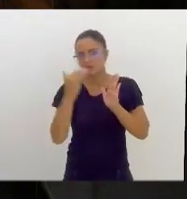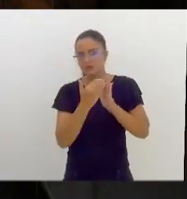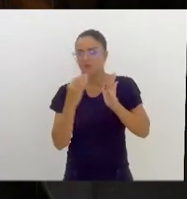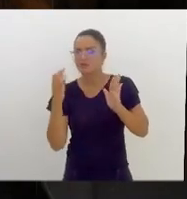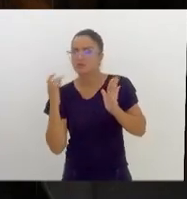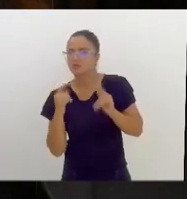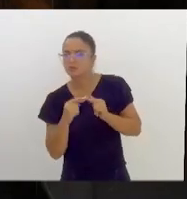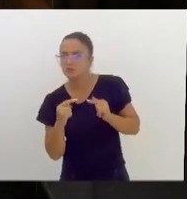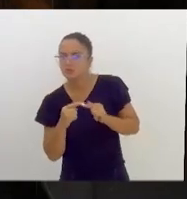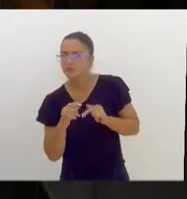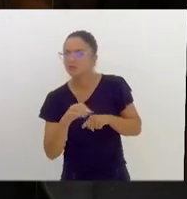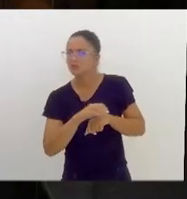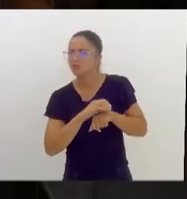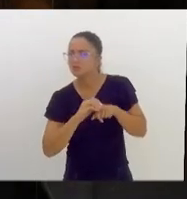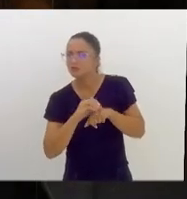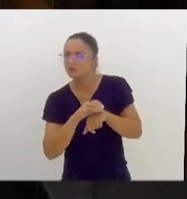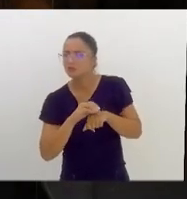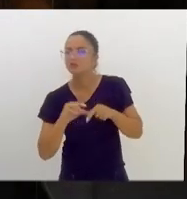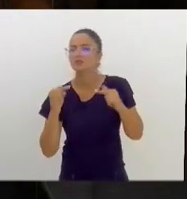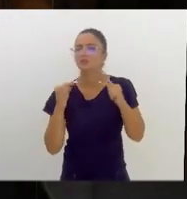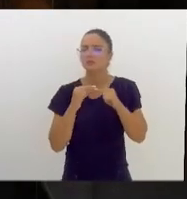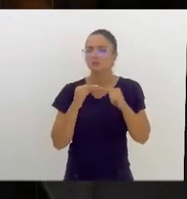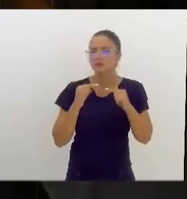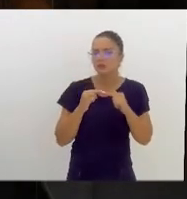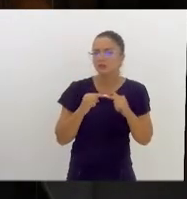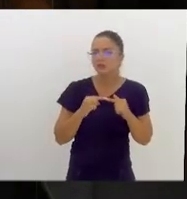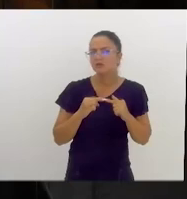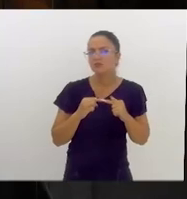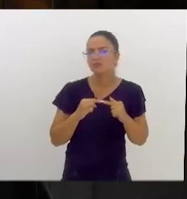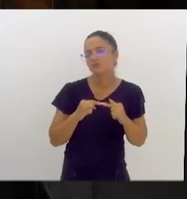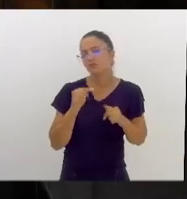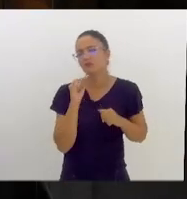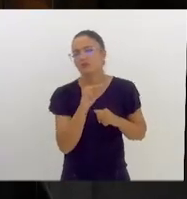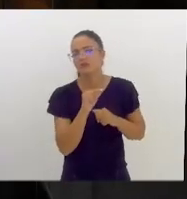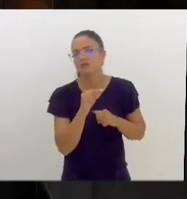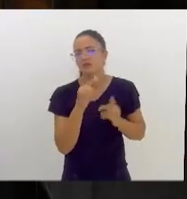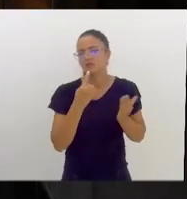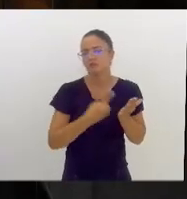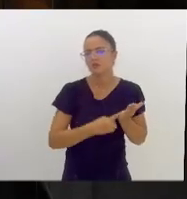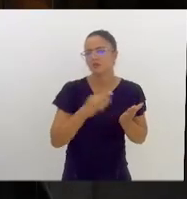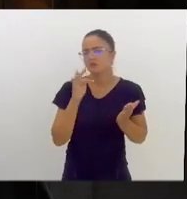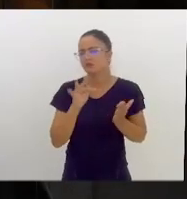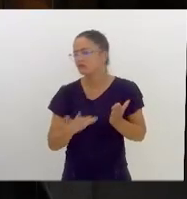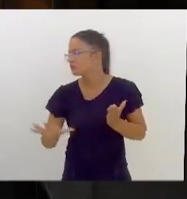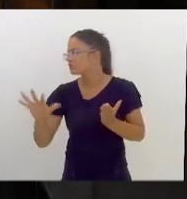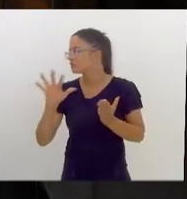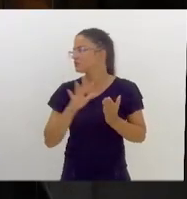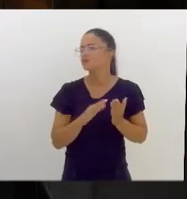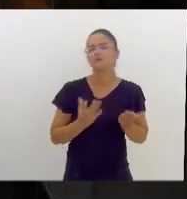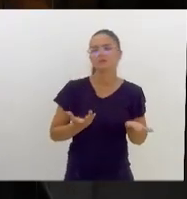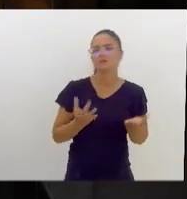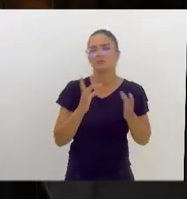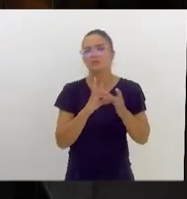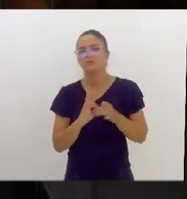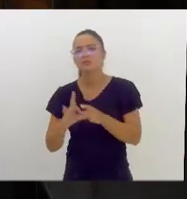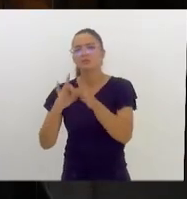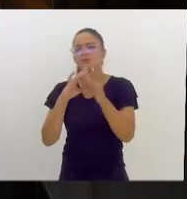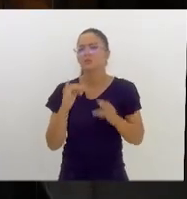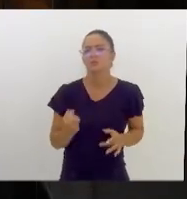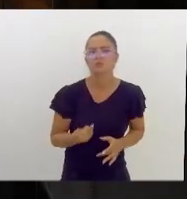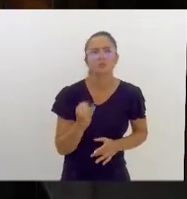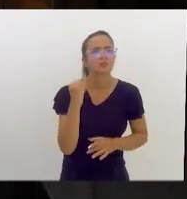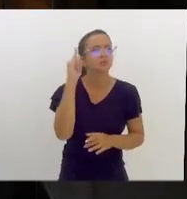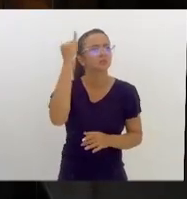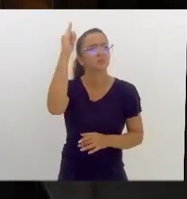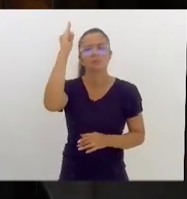é constitucional, se não quebra o pacto federativo, a União está cobrando juros